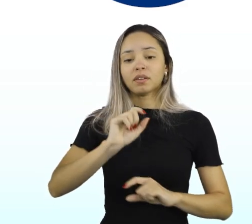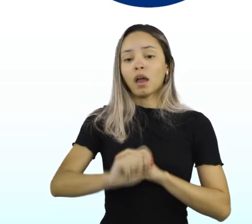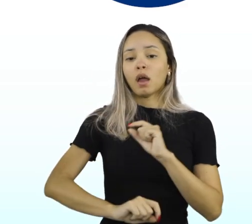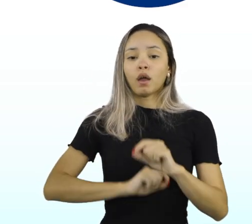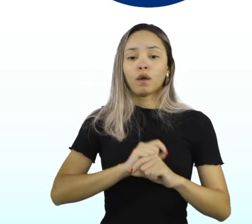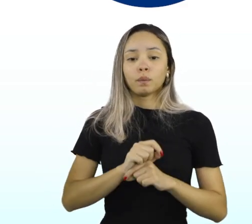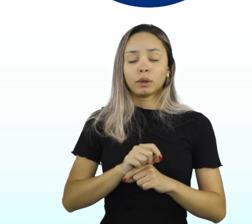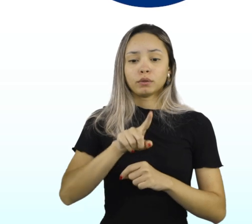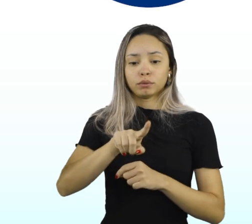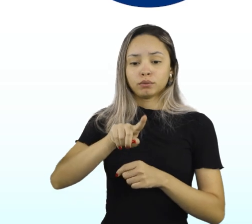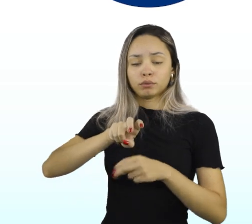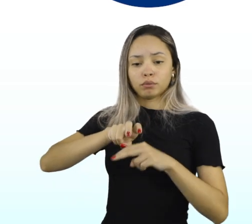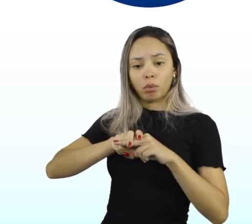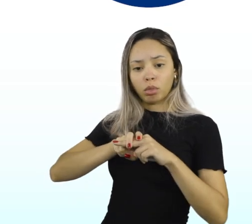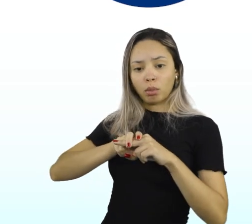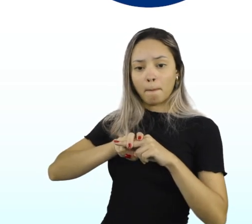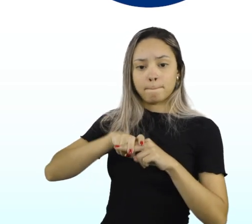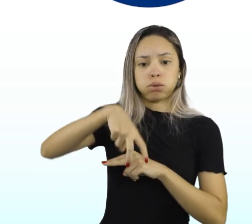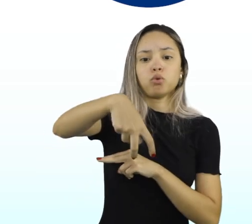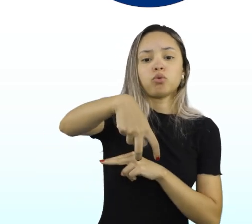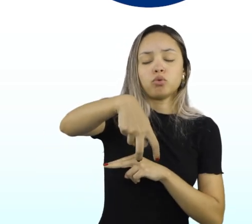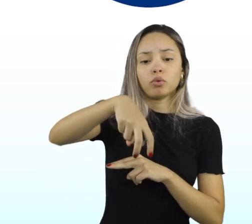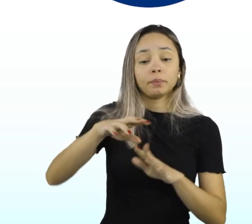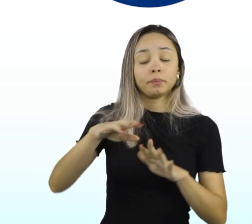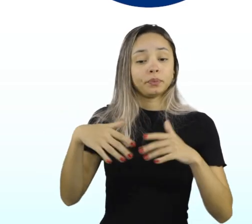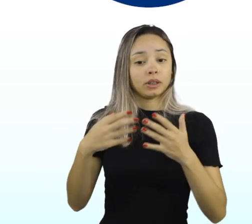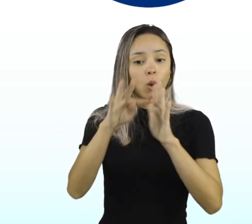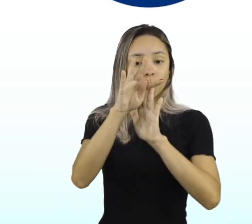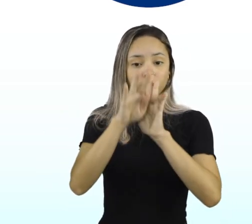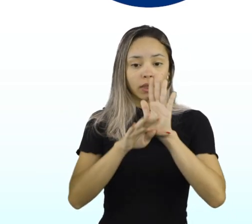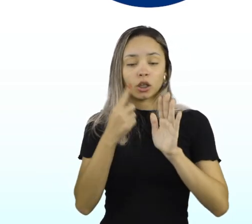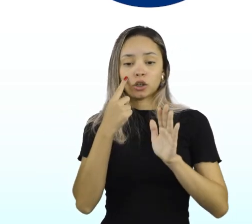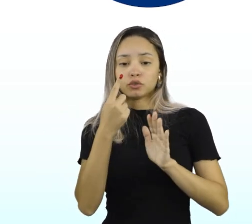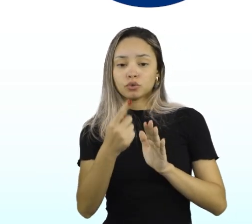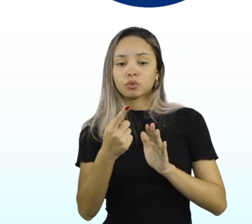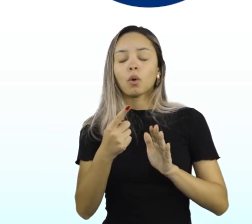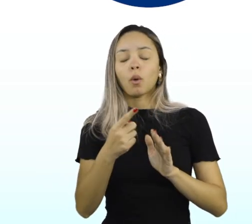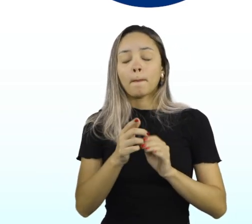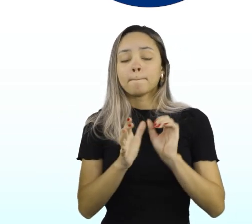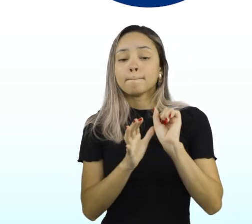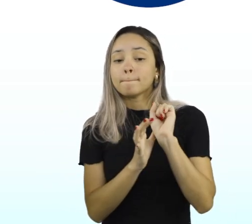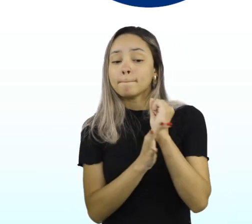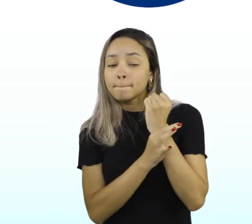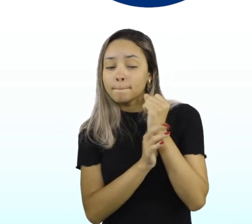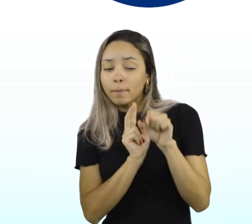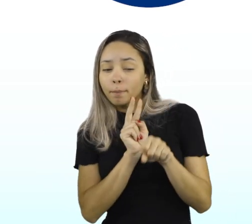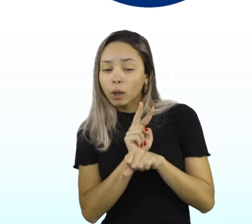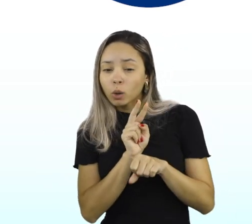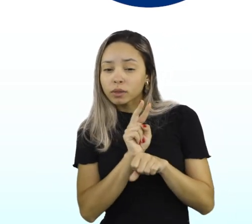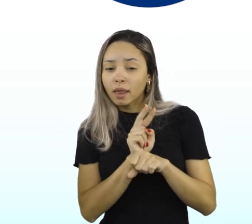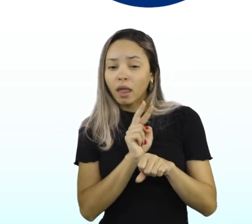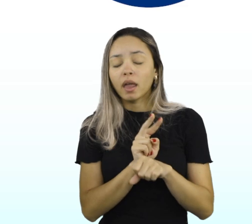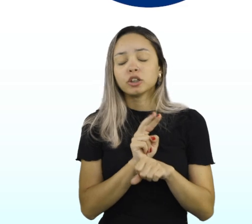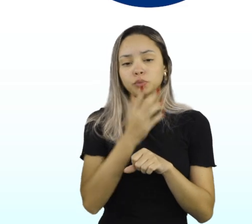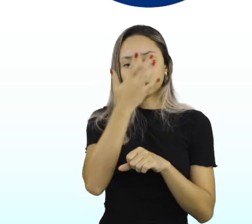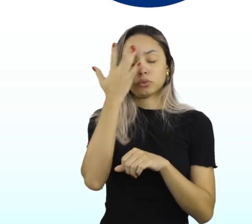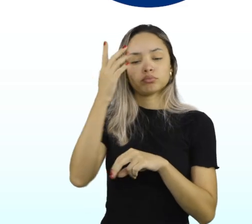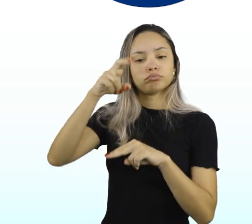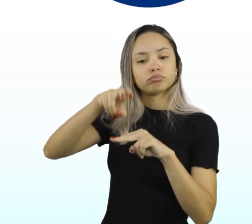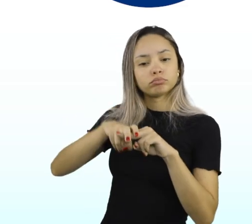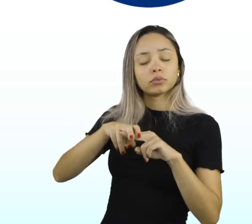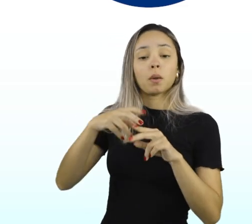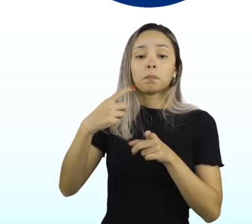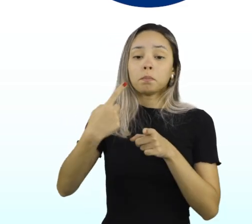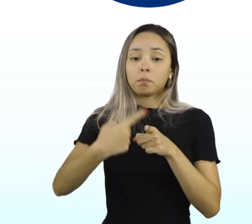as propriedades do cinto de segurança descritas no texto anterior protegem os passageiros do efeito de uma lei da física denominada, olha